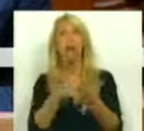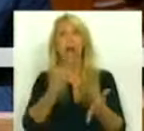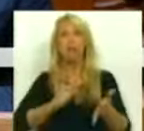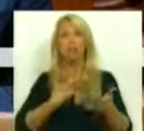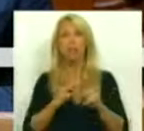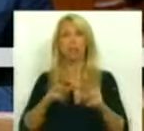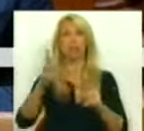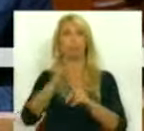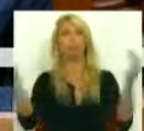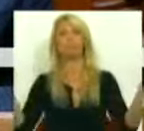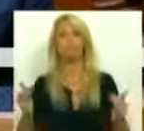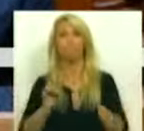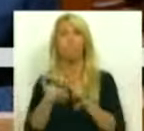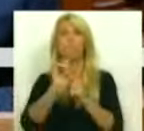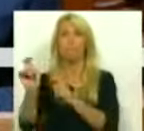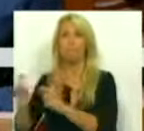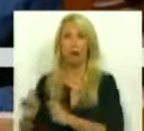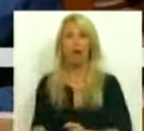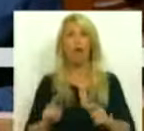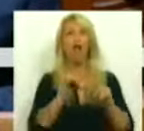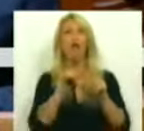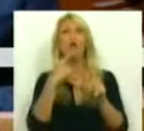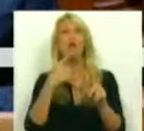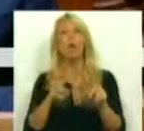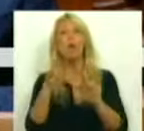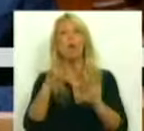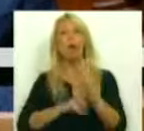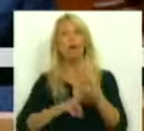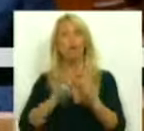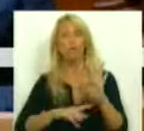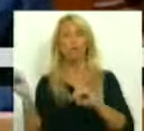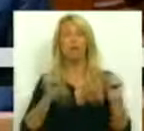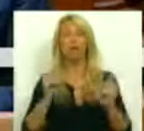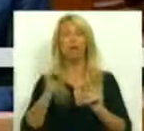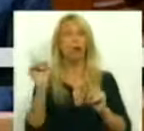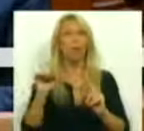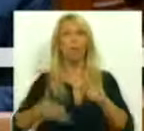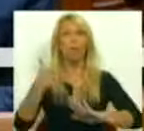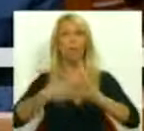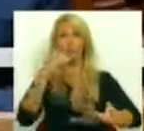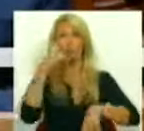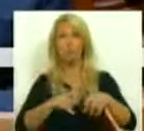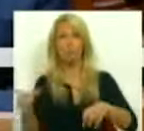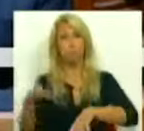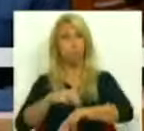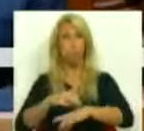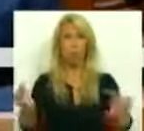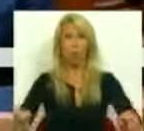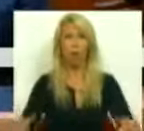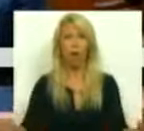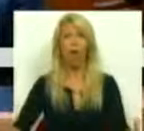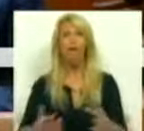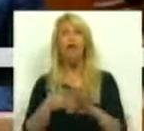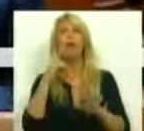saúde eletrónico, o regime mais solidário de transporte não urgente de doentes, a progressiva abertura de 2.000 vagas para